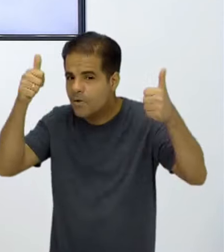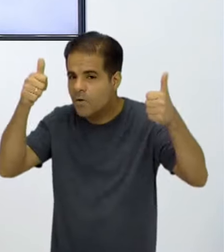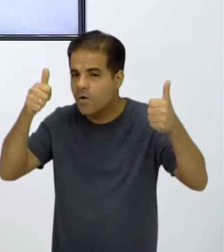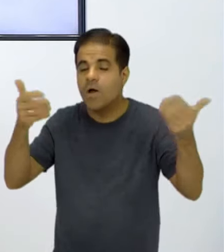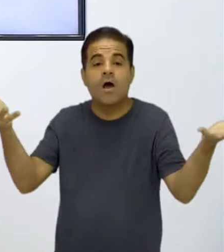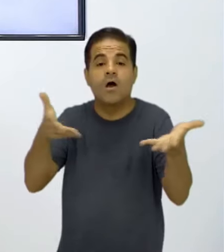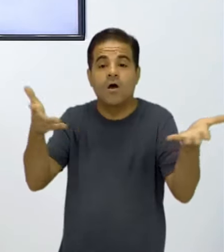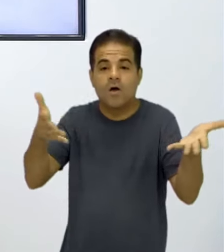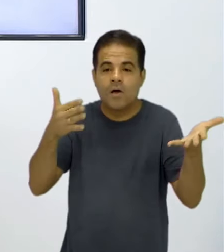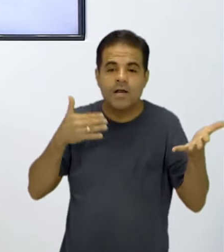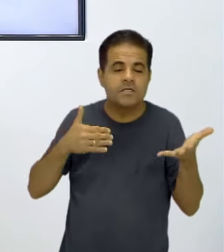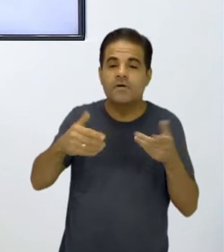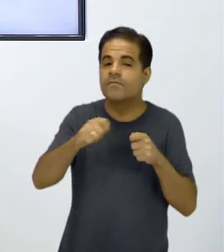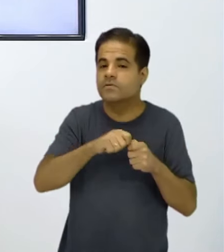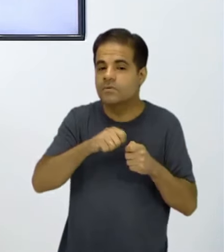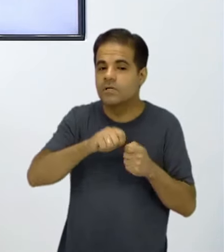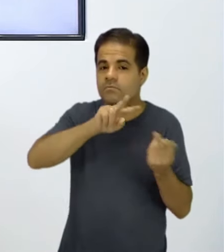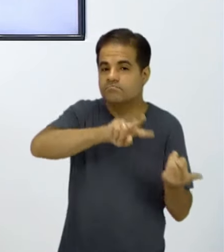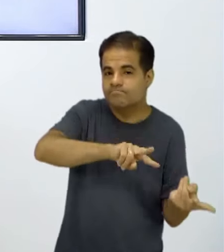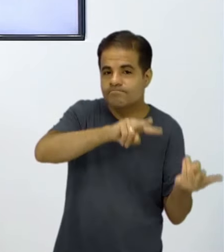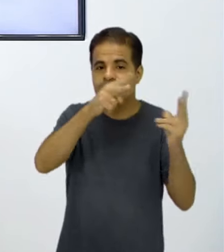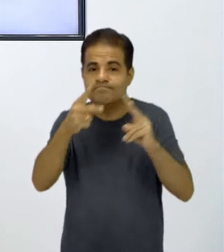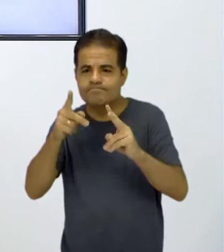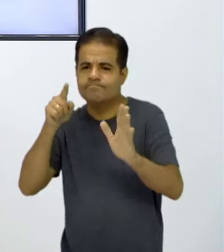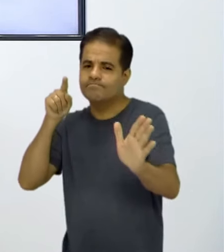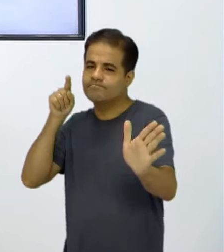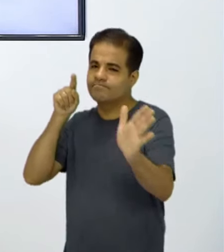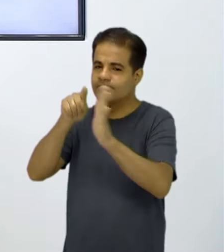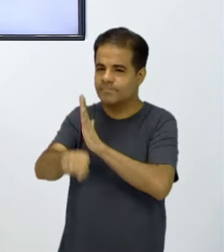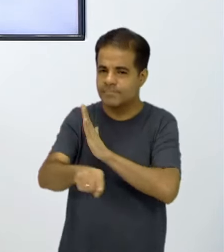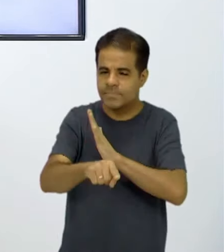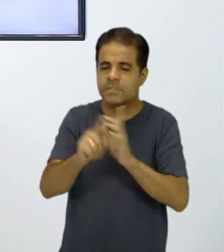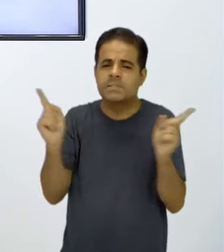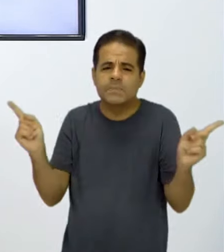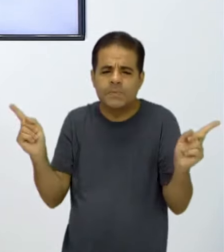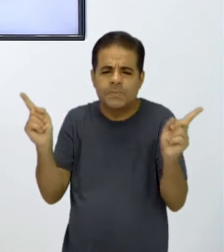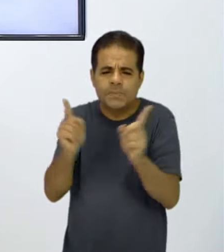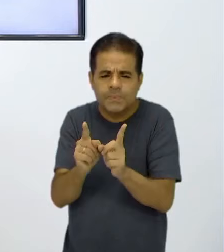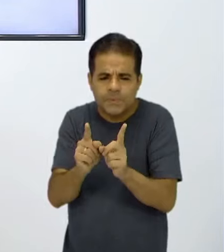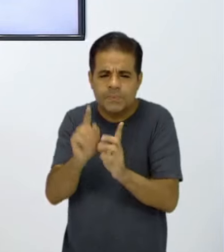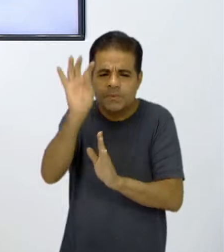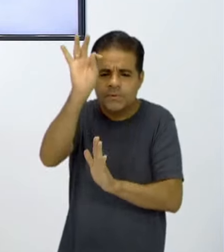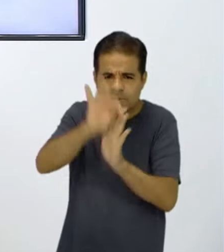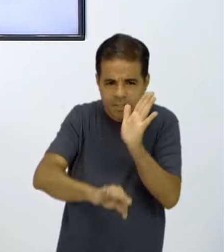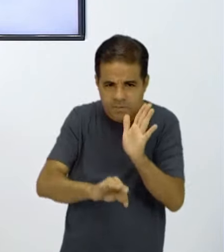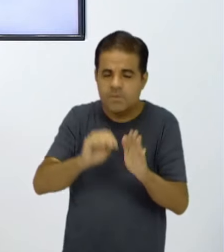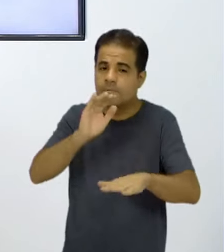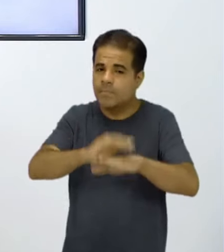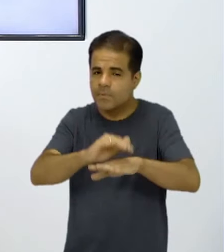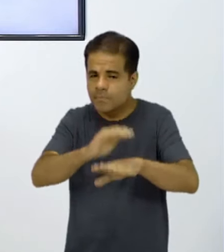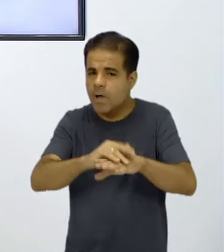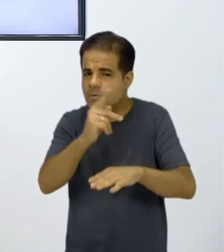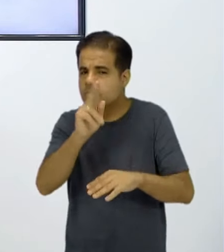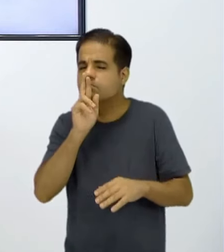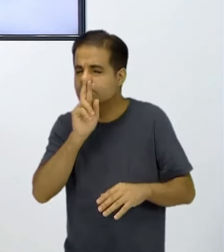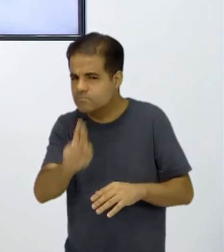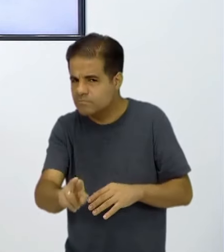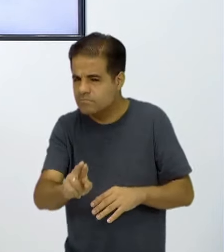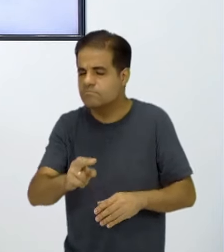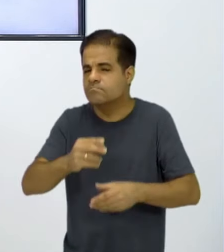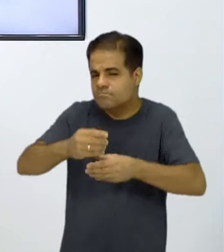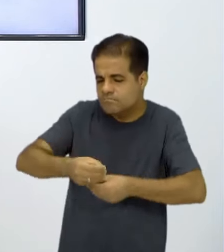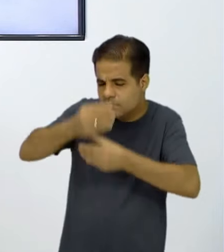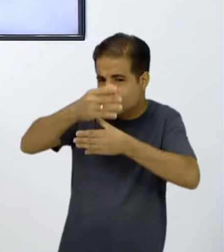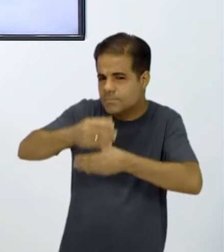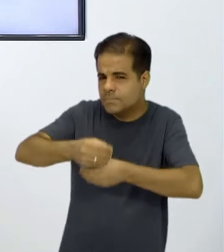que que a gente vai fazer agora vou passar por uma pergunta baseado nesse pequeno texto e aí você vai responder para mim também via